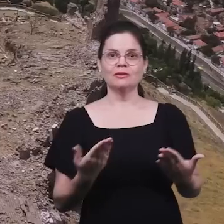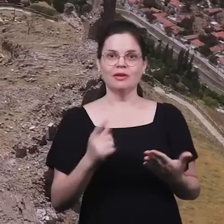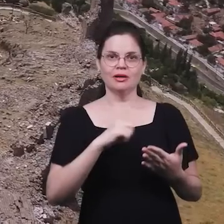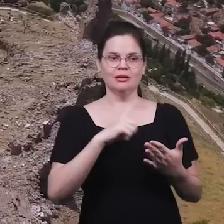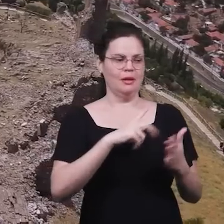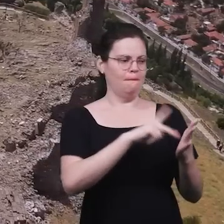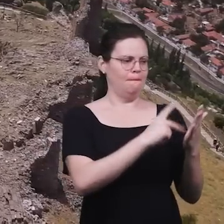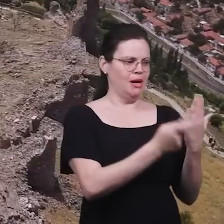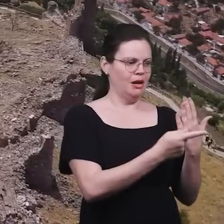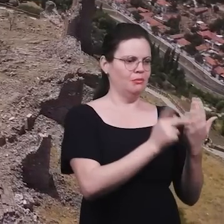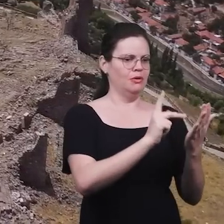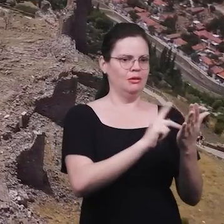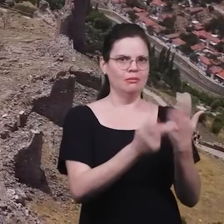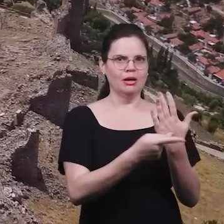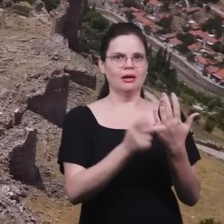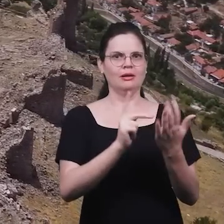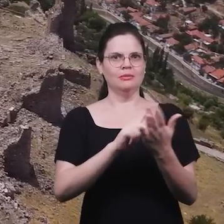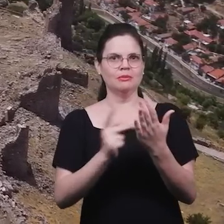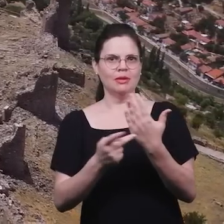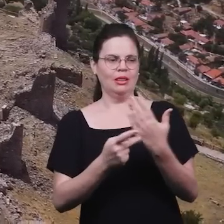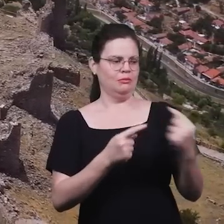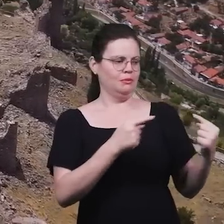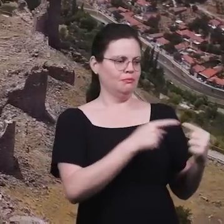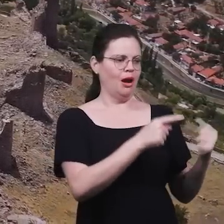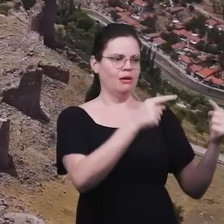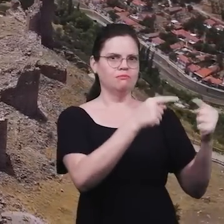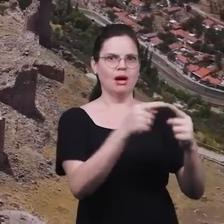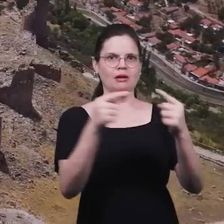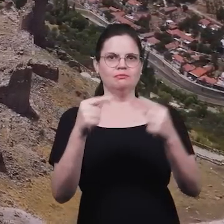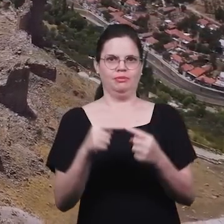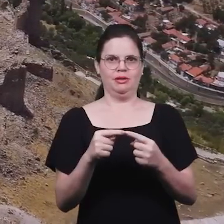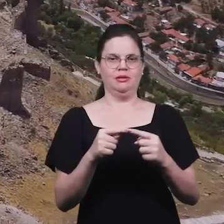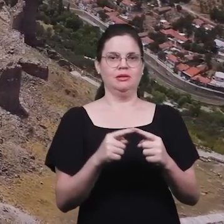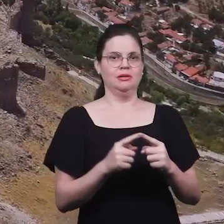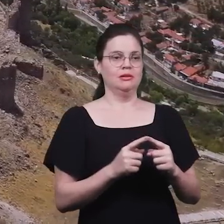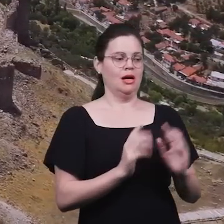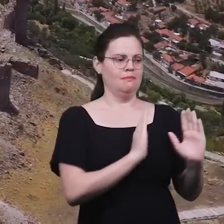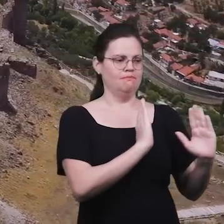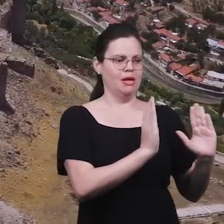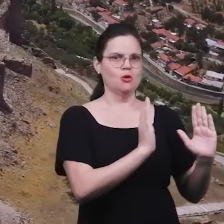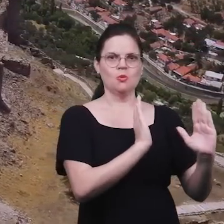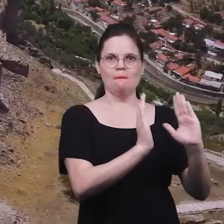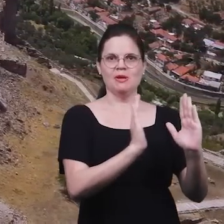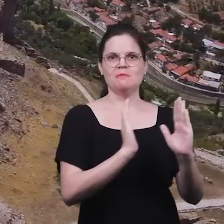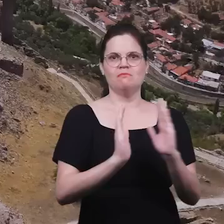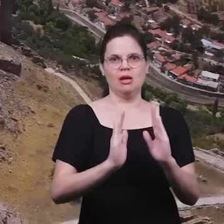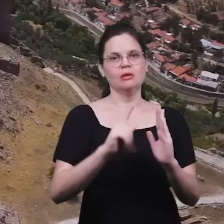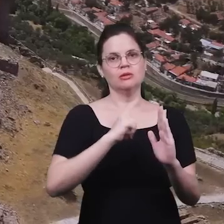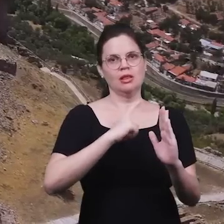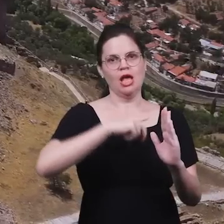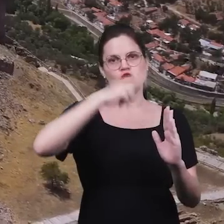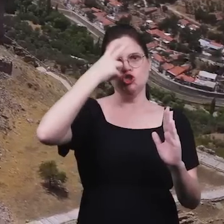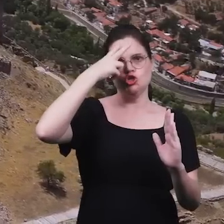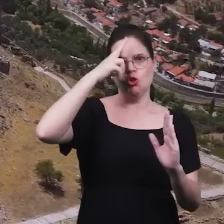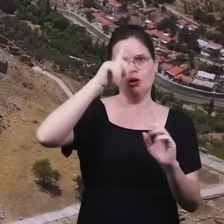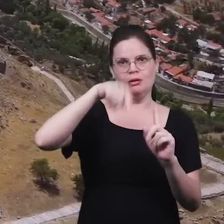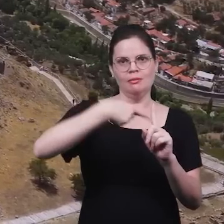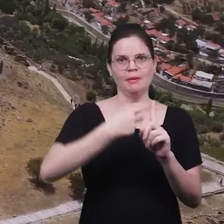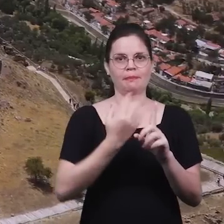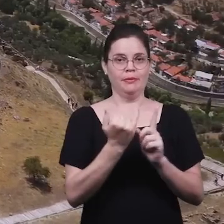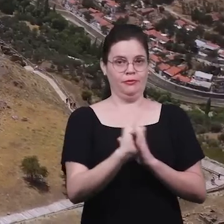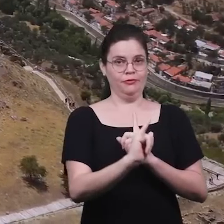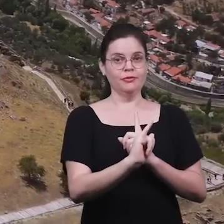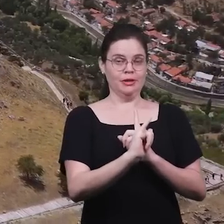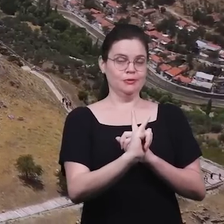Então, cada parábola corresponde a um período histórico e profético da igreja. Então, nós vemos